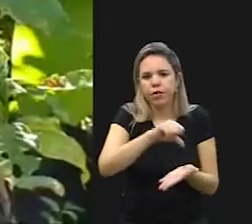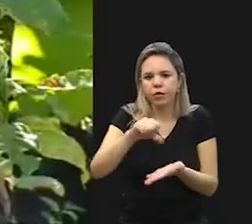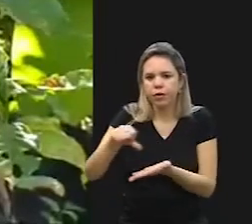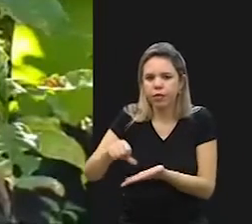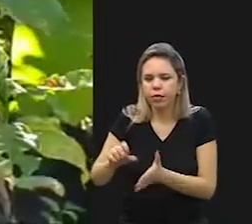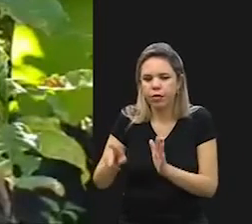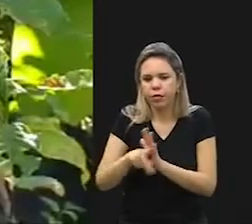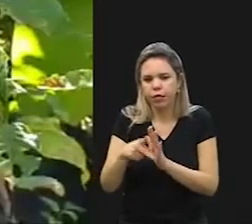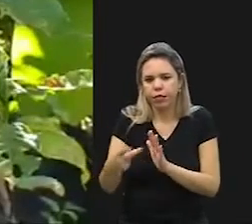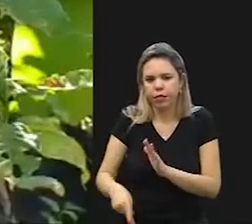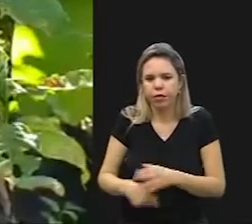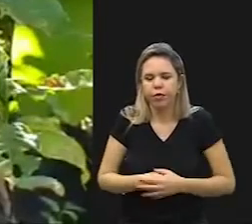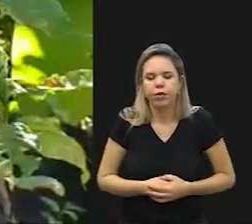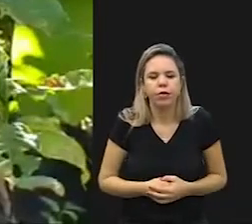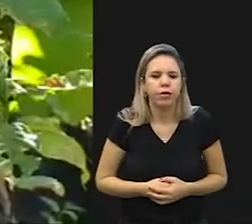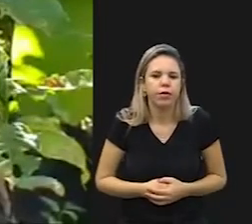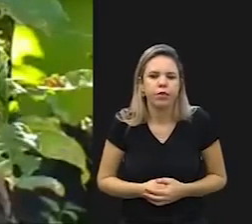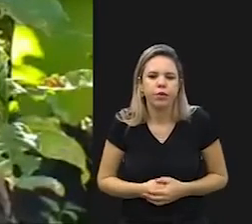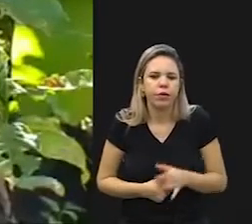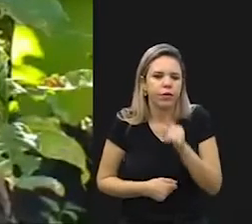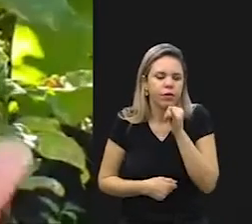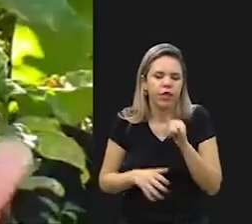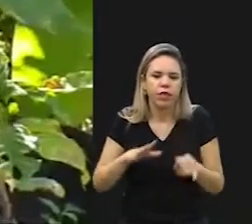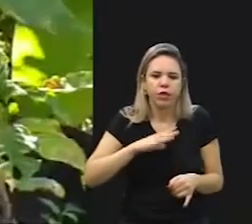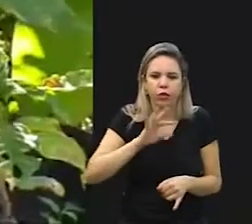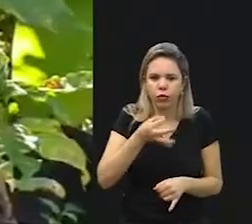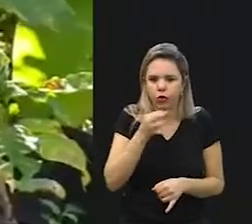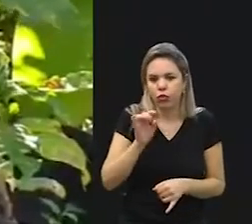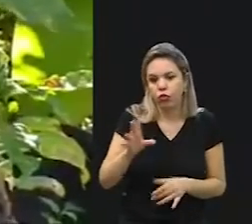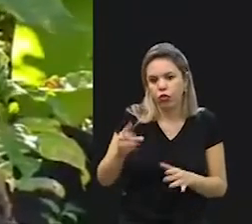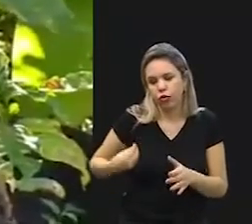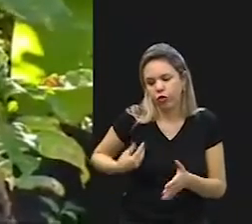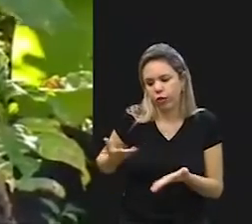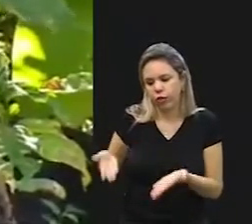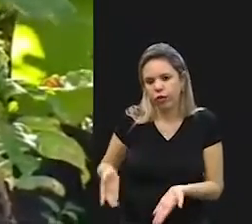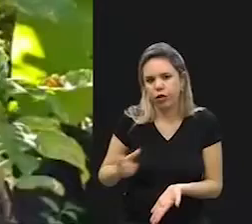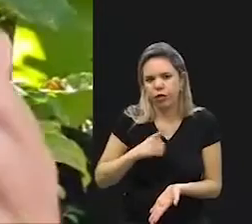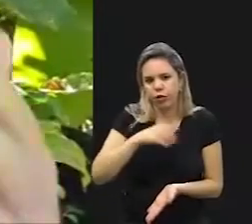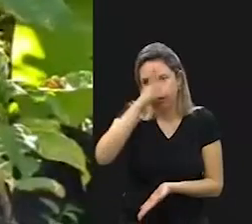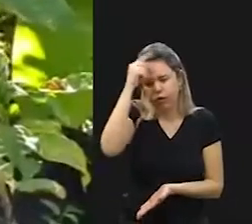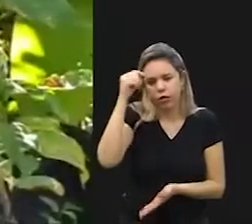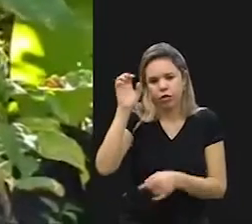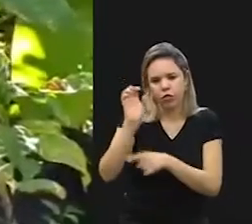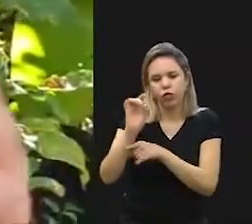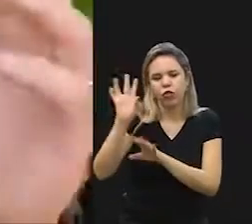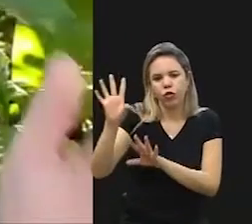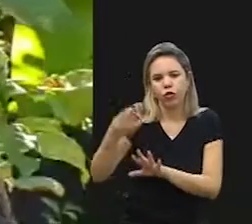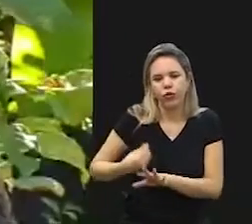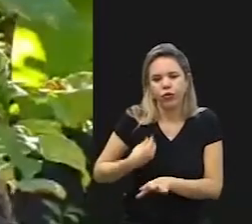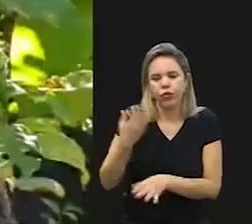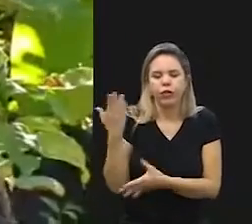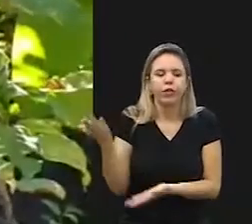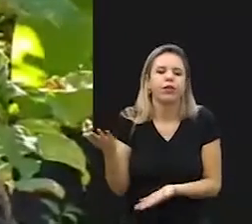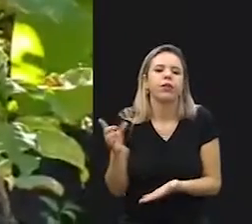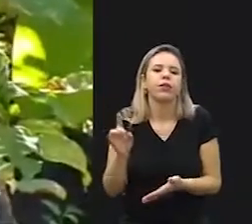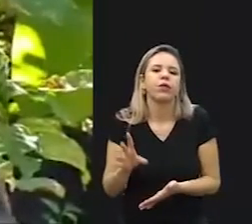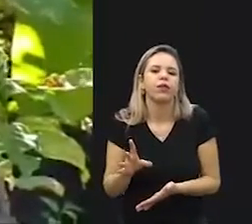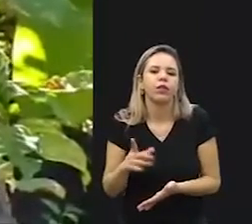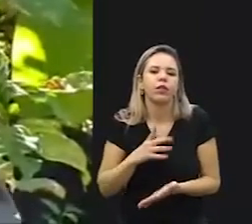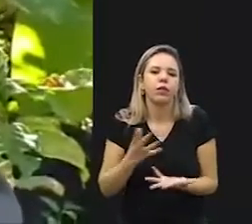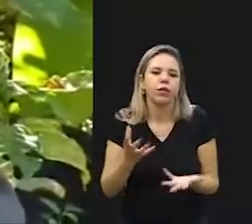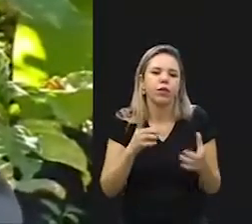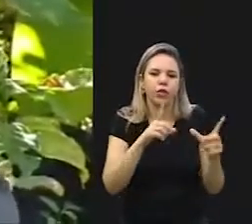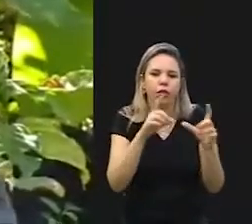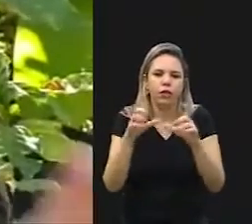muito específicos. Por exemplo, Jundiaí tem uma espécie que só existe aqui. Na Amazônia existem espécies que só existem lá. Então, eu